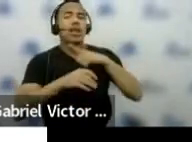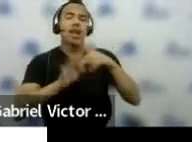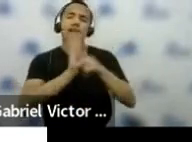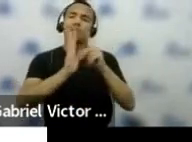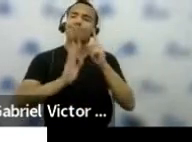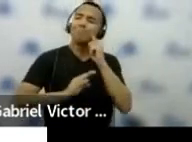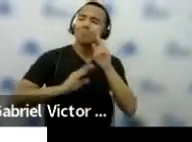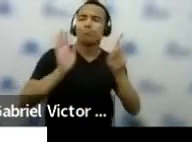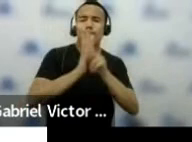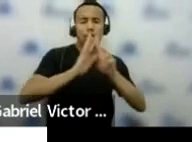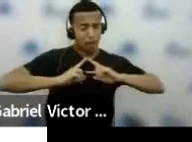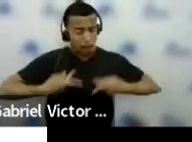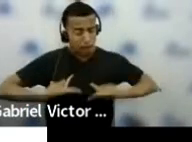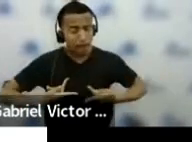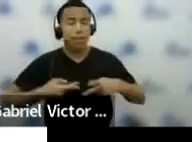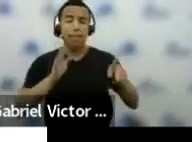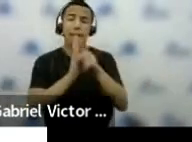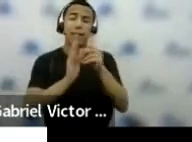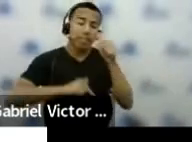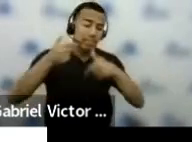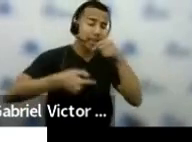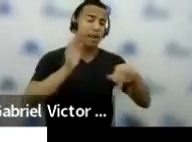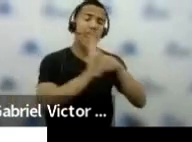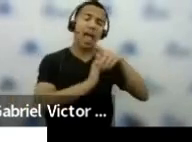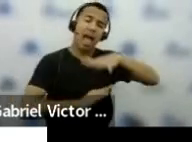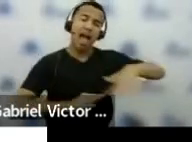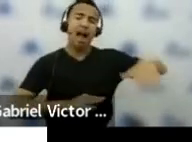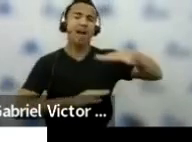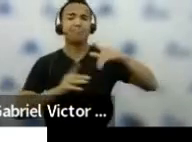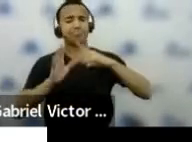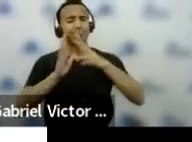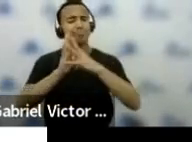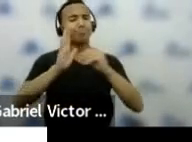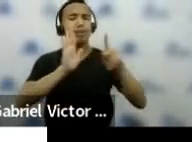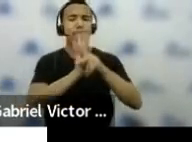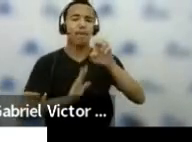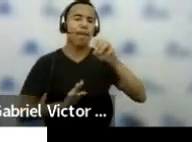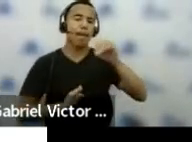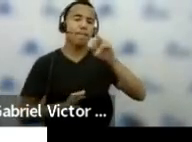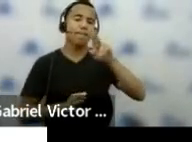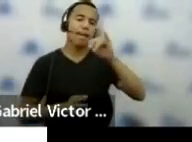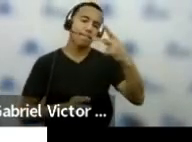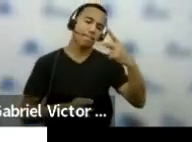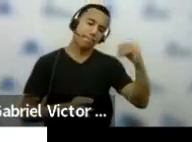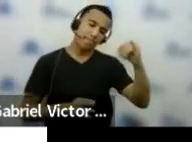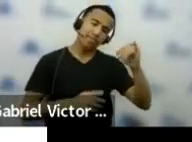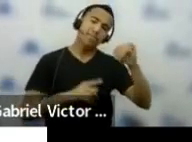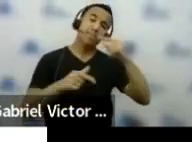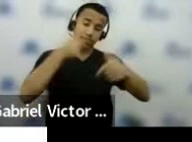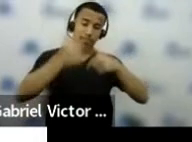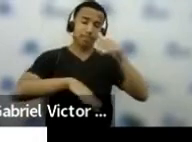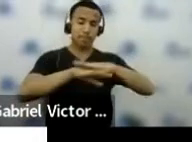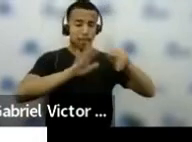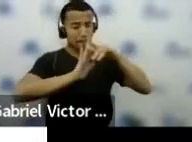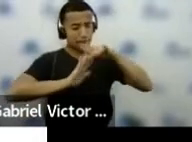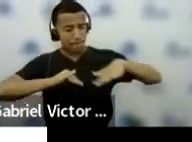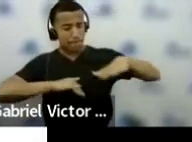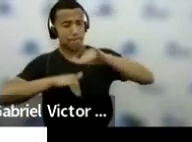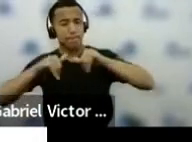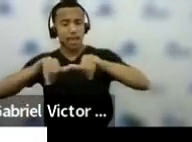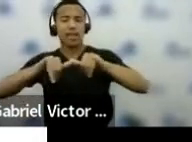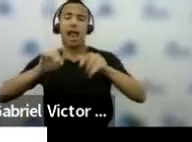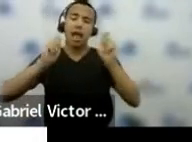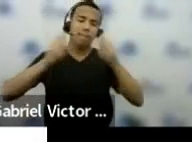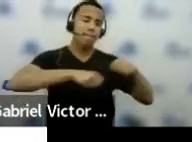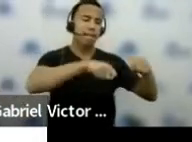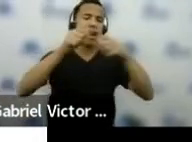humanos e qualificação, trabalhar isso sempre no modelo que a Embrapi é, sempre junto ao mercado, sempre trabalhando com o mercado, para que as